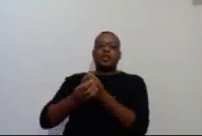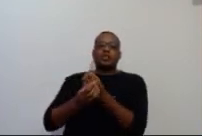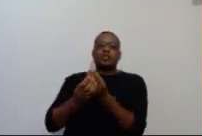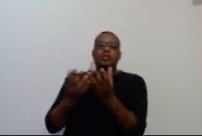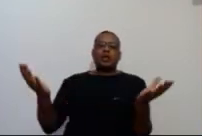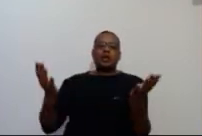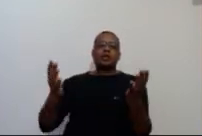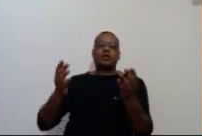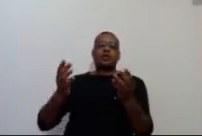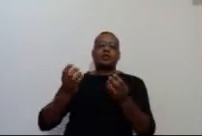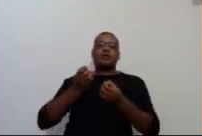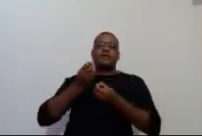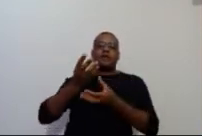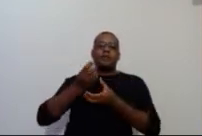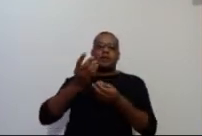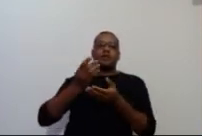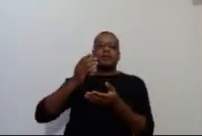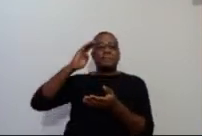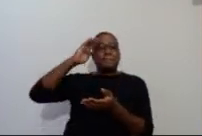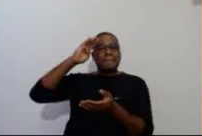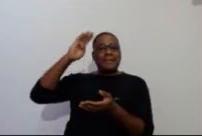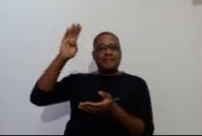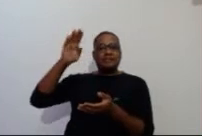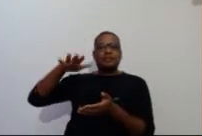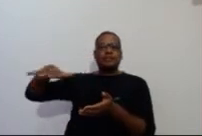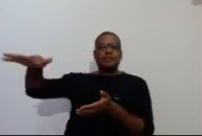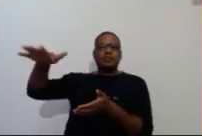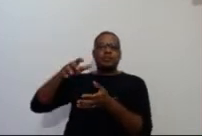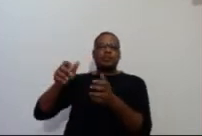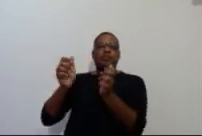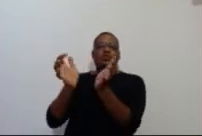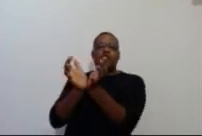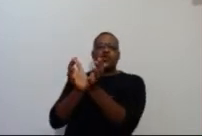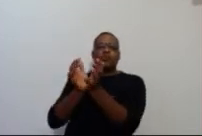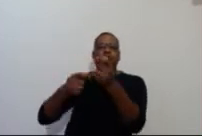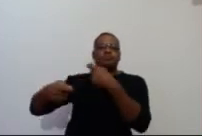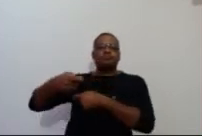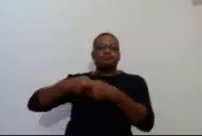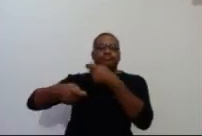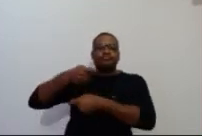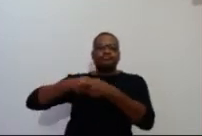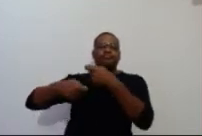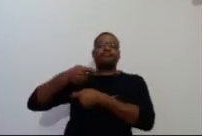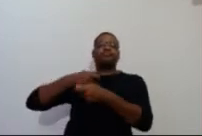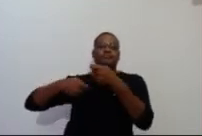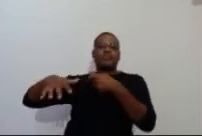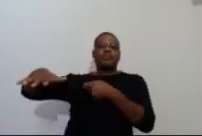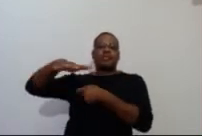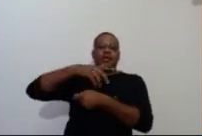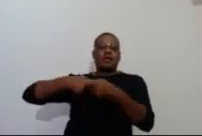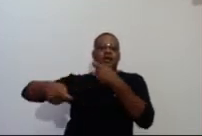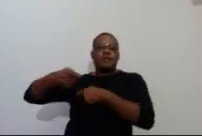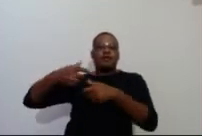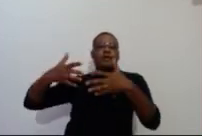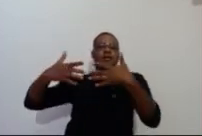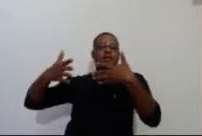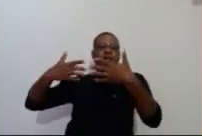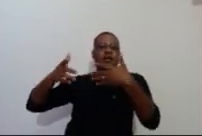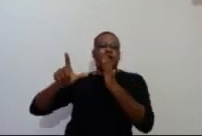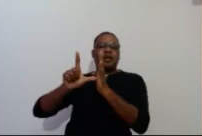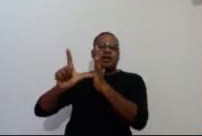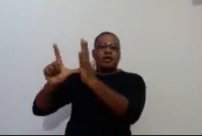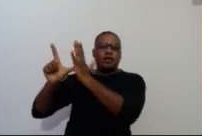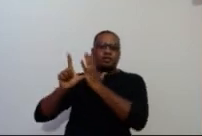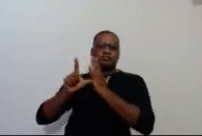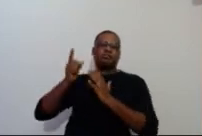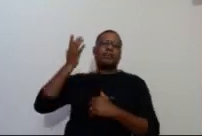para a área de comércio, para profissionais da área de comércio, pelo rádio, né? E foi um sucesso isso, né, nessa época. E de lá